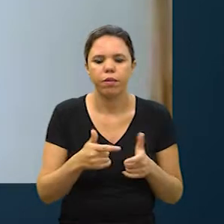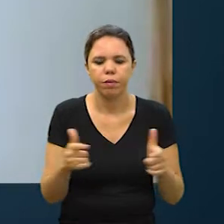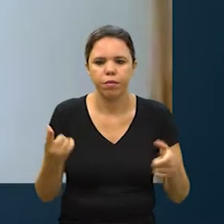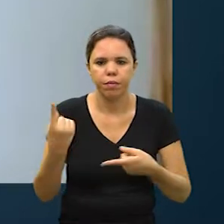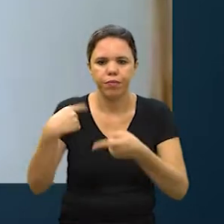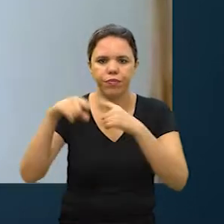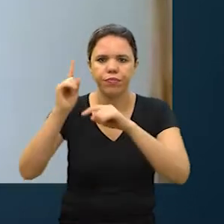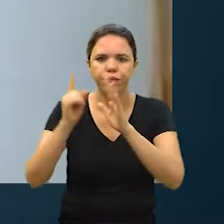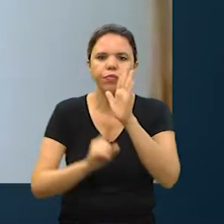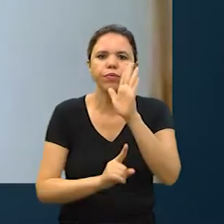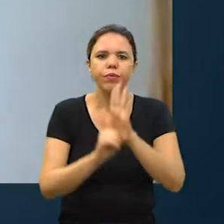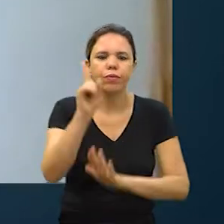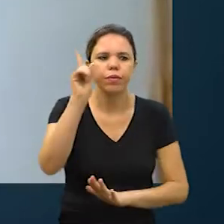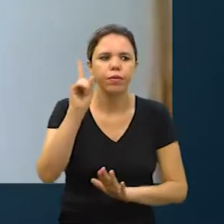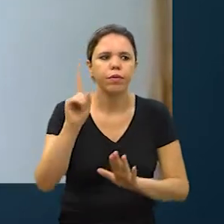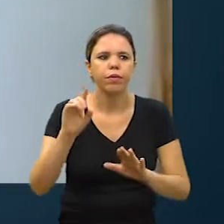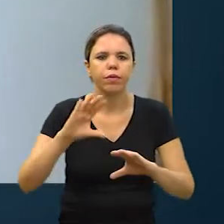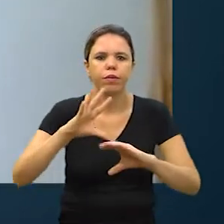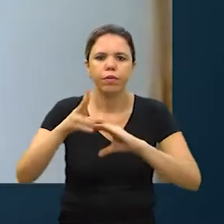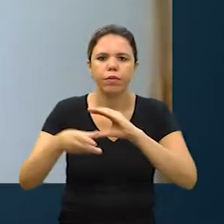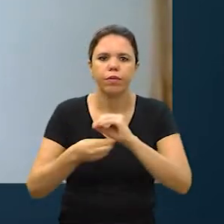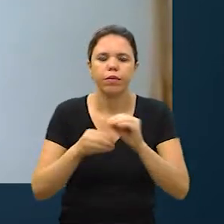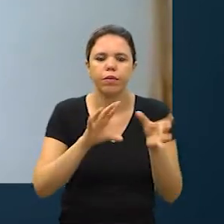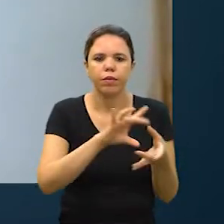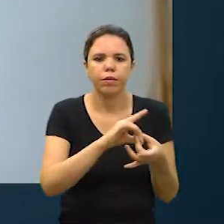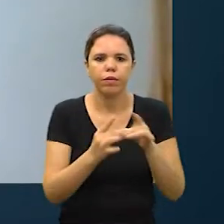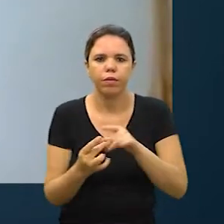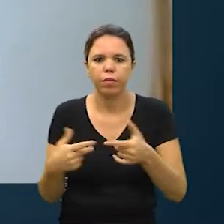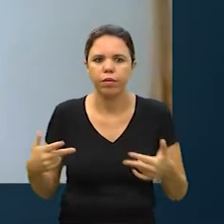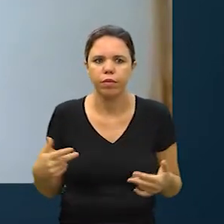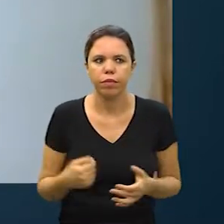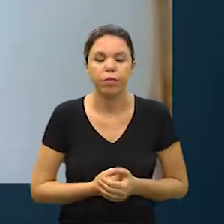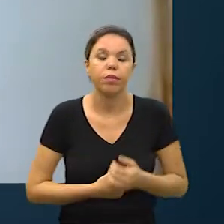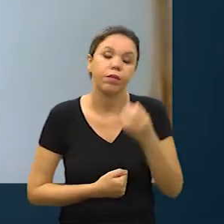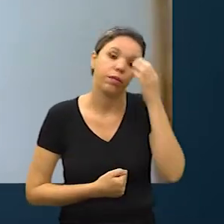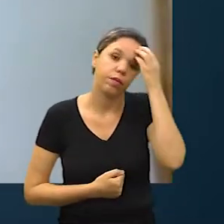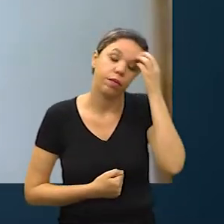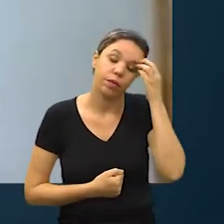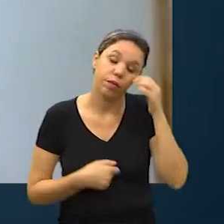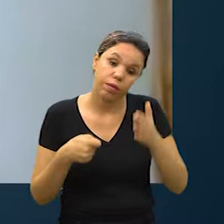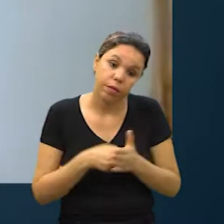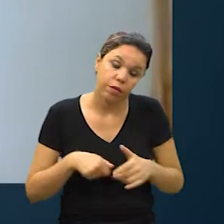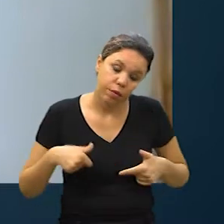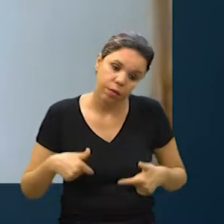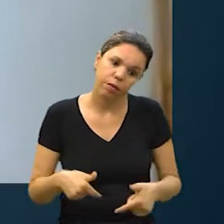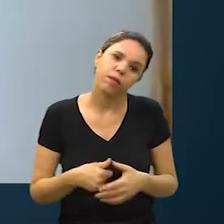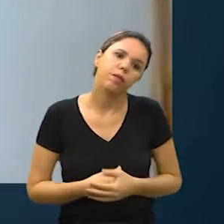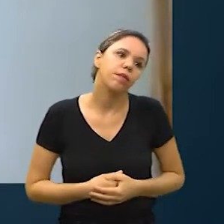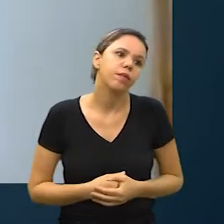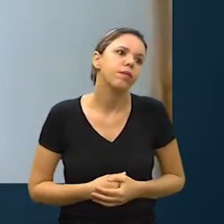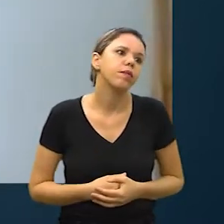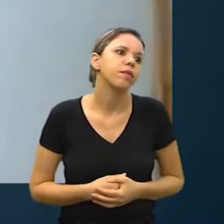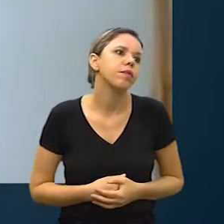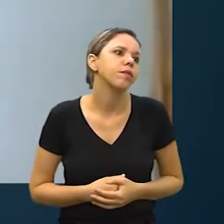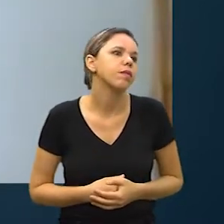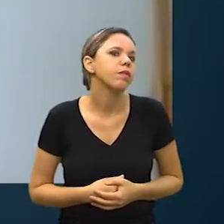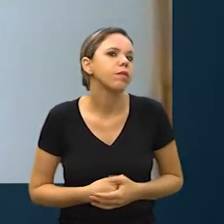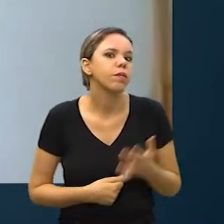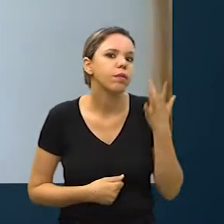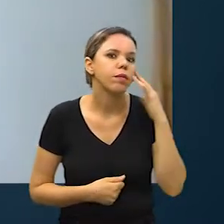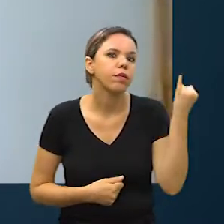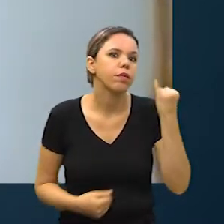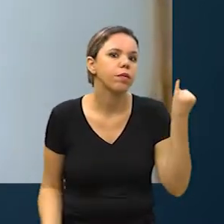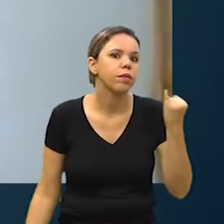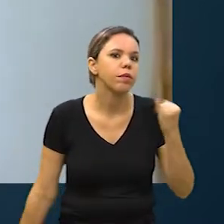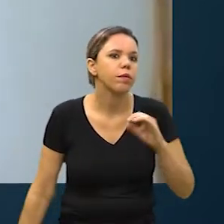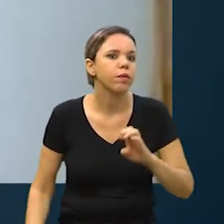Brasil crescente, expectativa de Copa do Mundo, Olimpíada, e esse otimismo, eu acho que